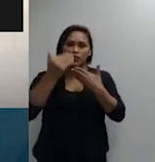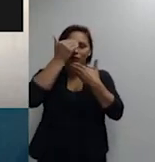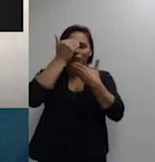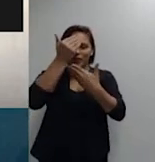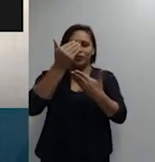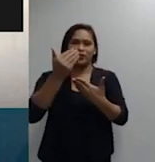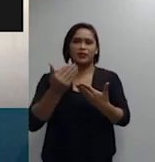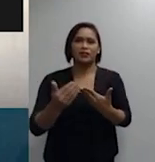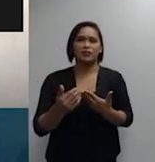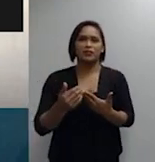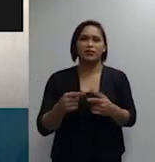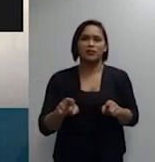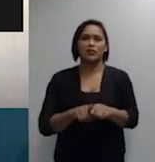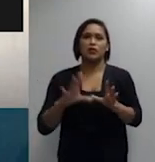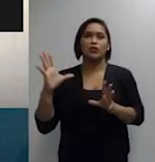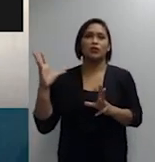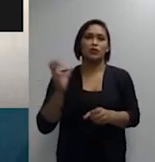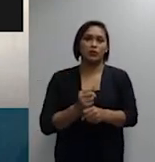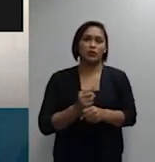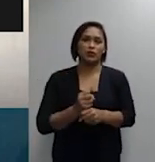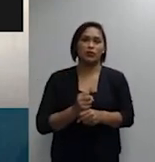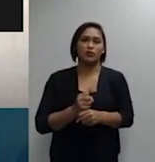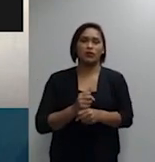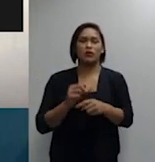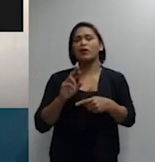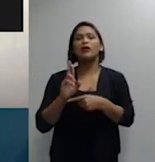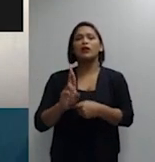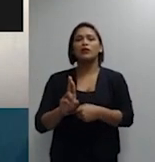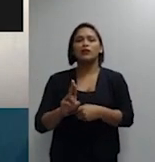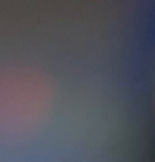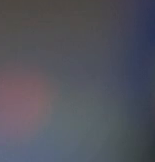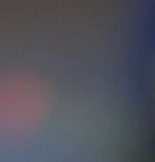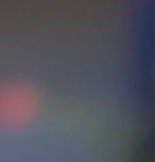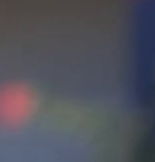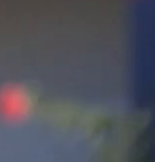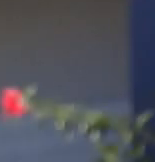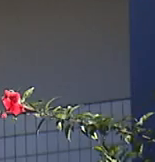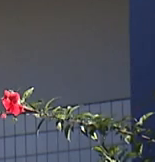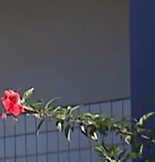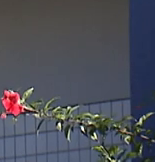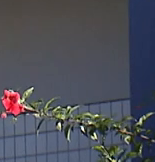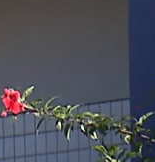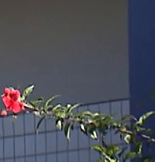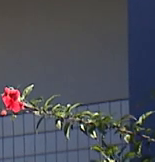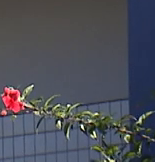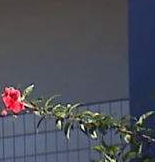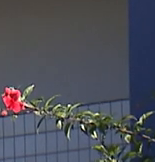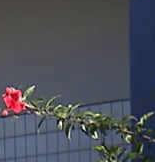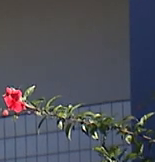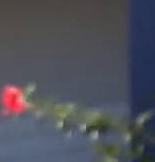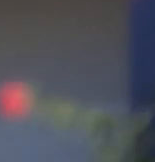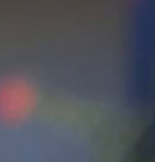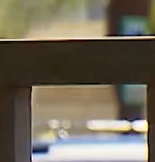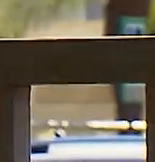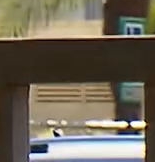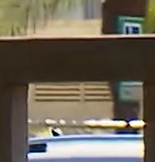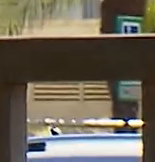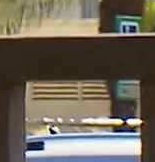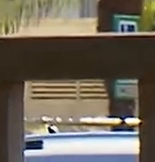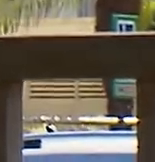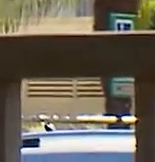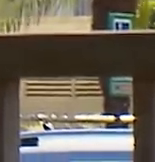especial em que se discute cláusula de exclusividade de profissionais médicos no âmbito de planos de saúde privados